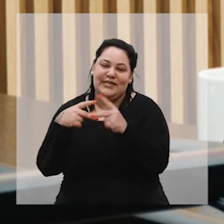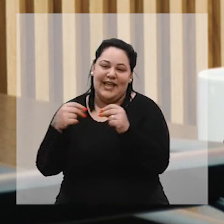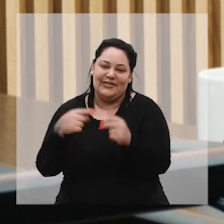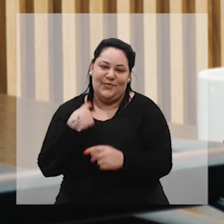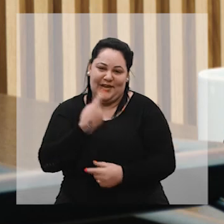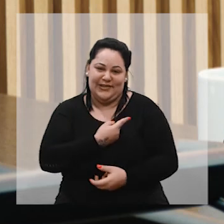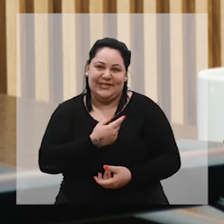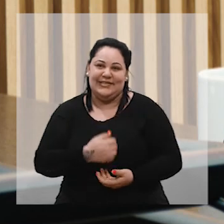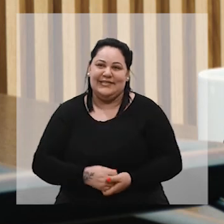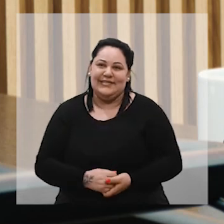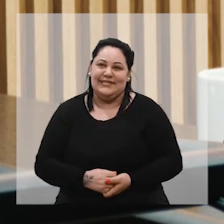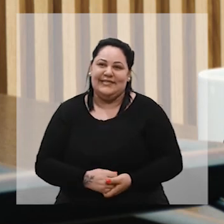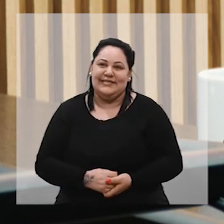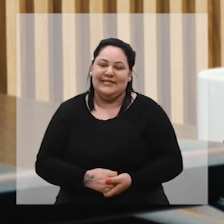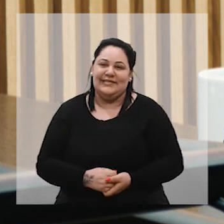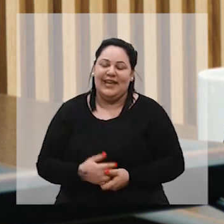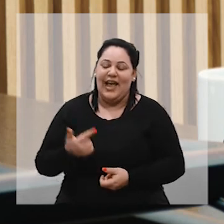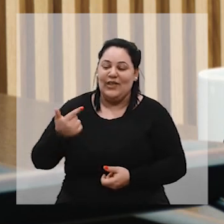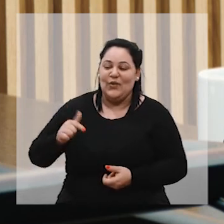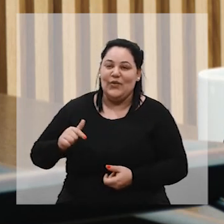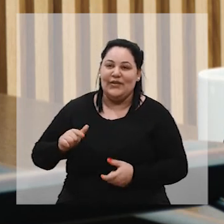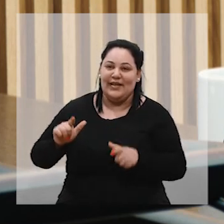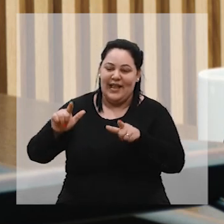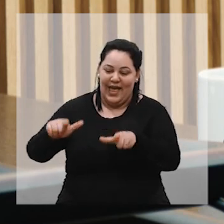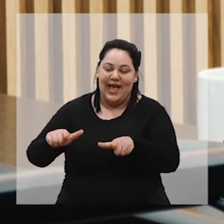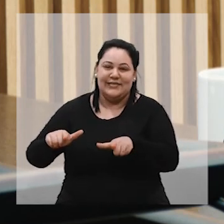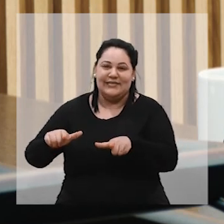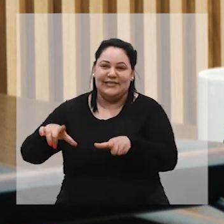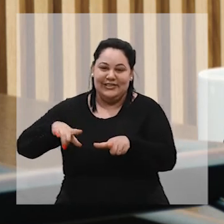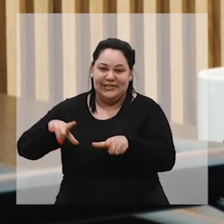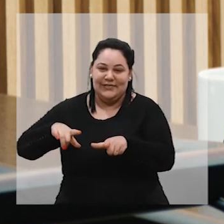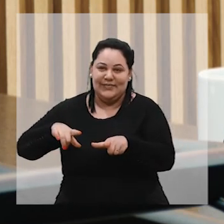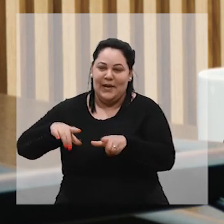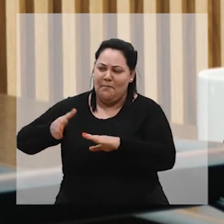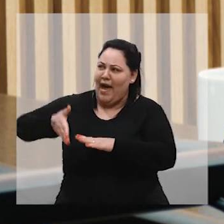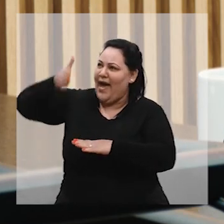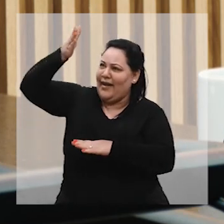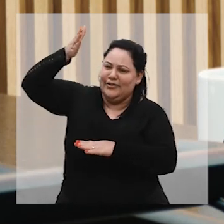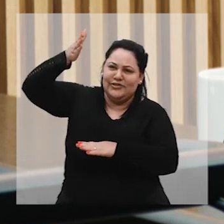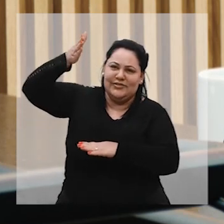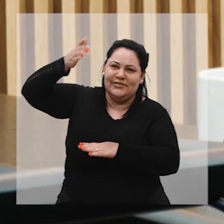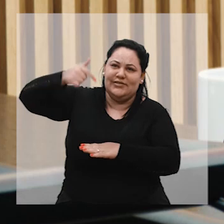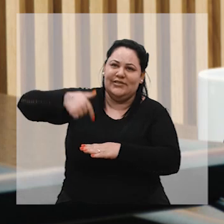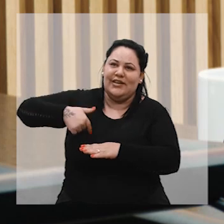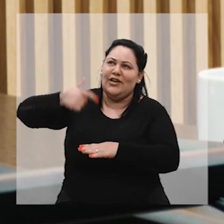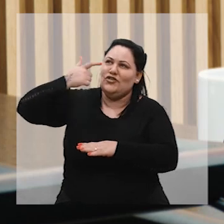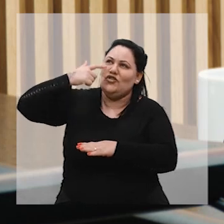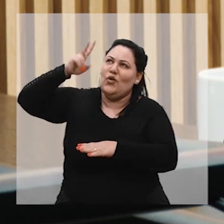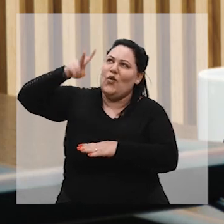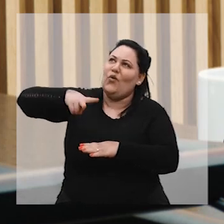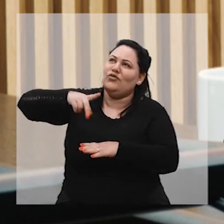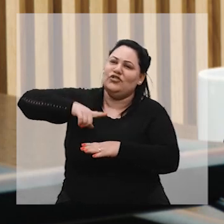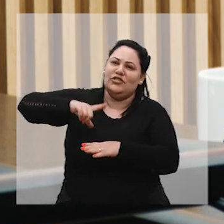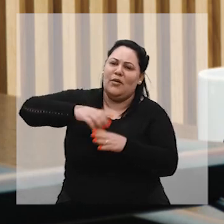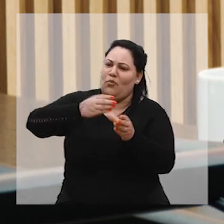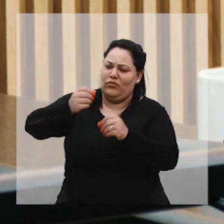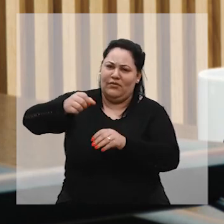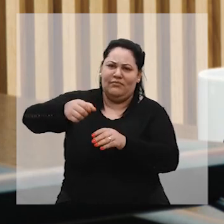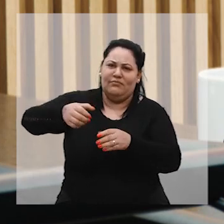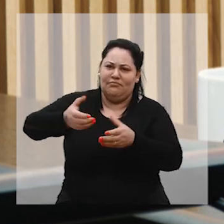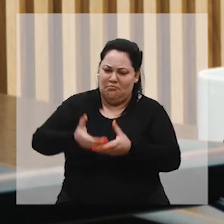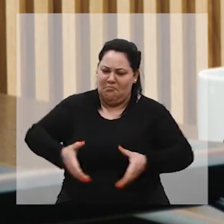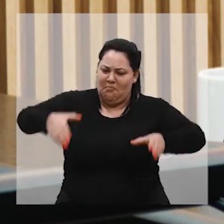tem uns presentes pra vocês. Do outro lado da sala, cara, tinha uma parede grande, a gente foi lá, assim, um monte de